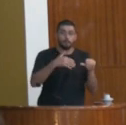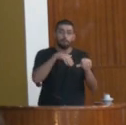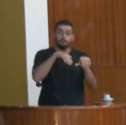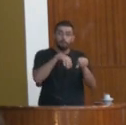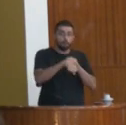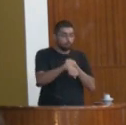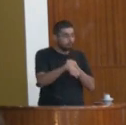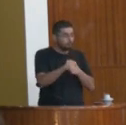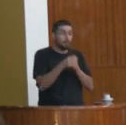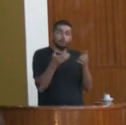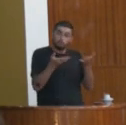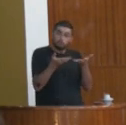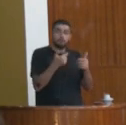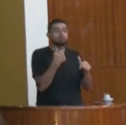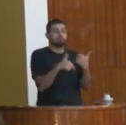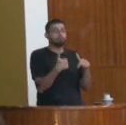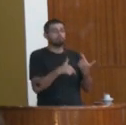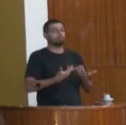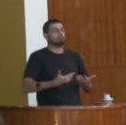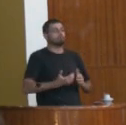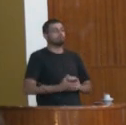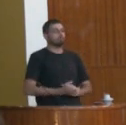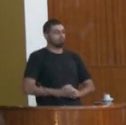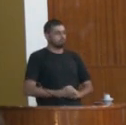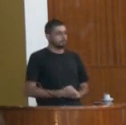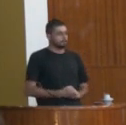e ele trabalha. Então, assim,